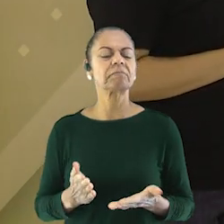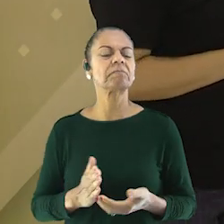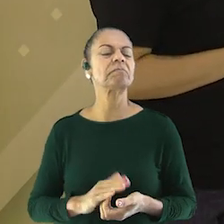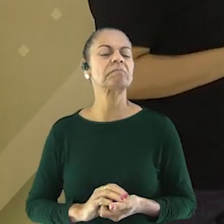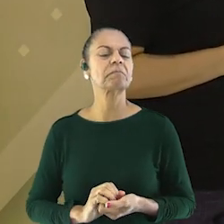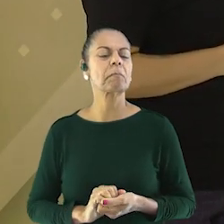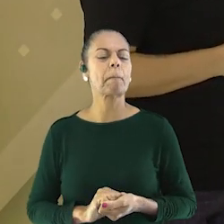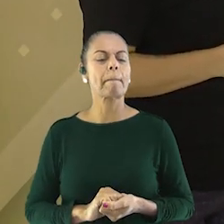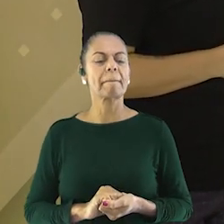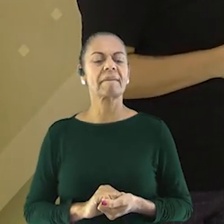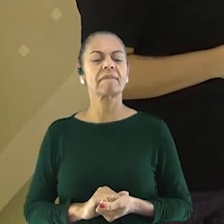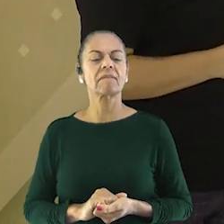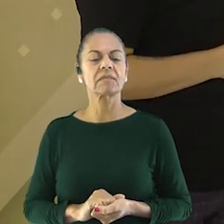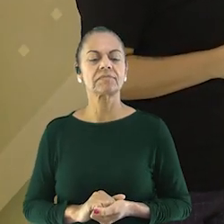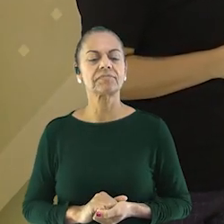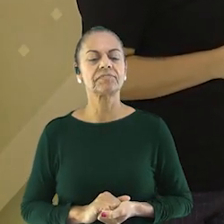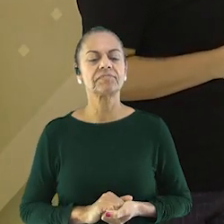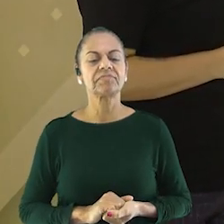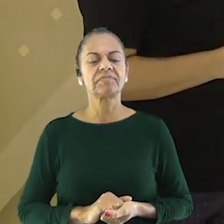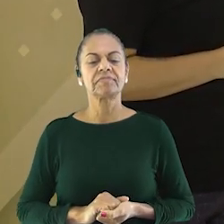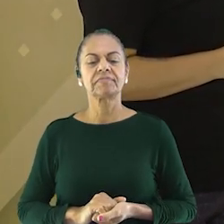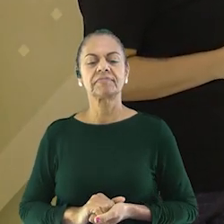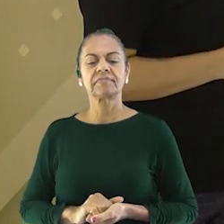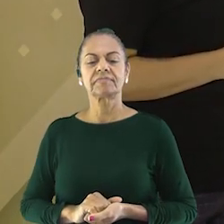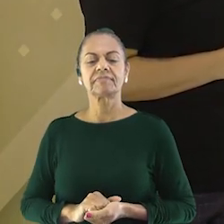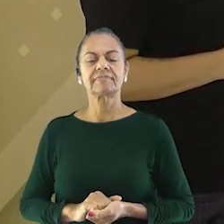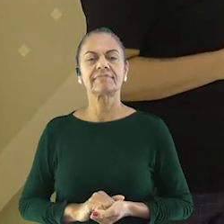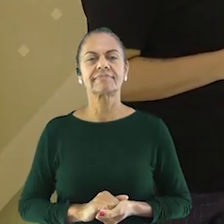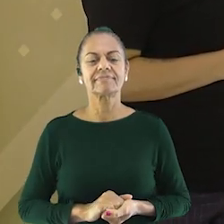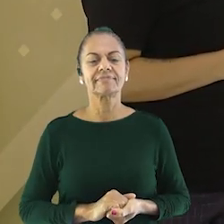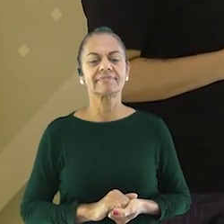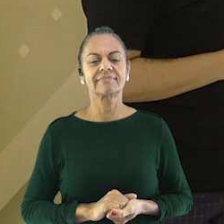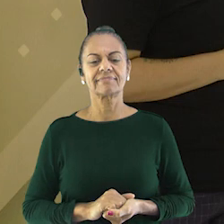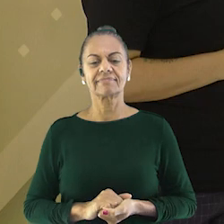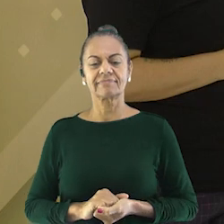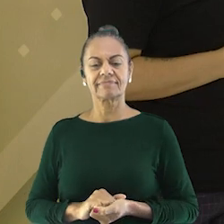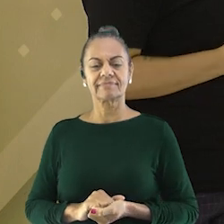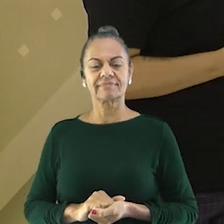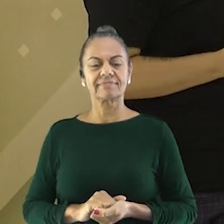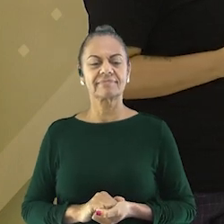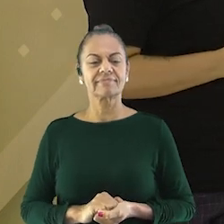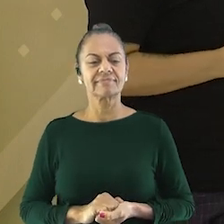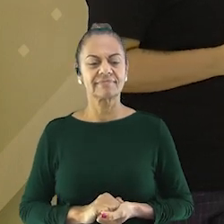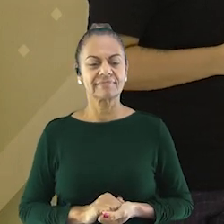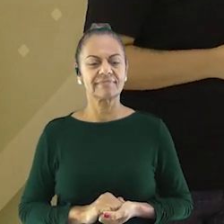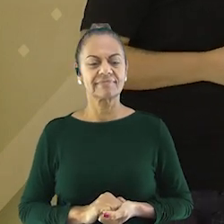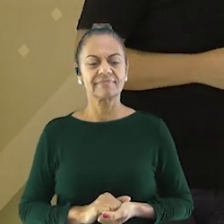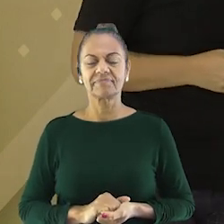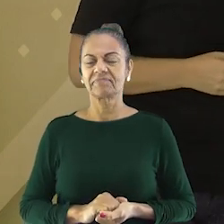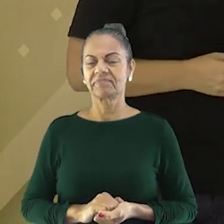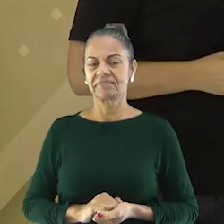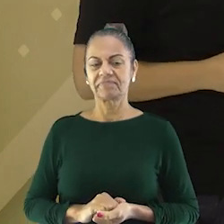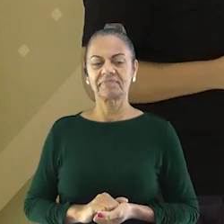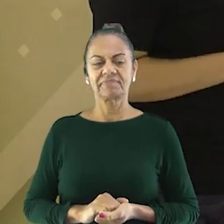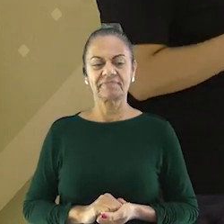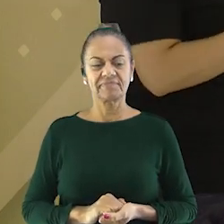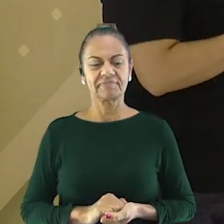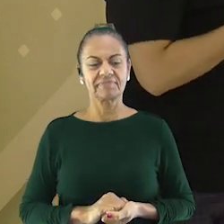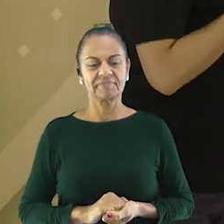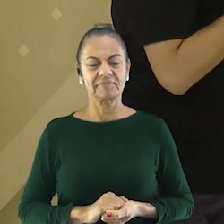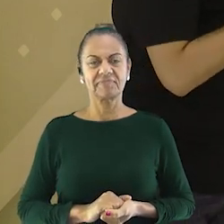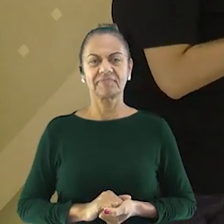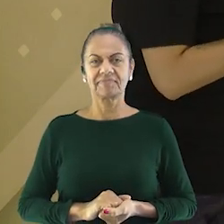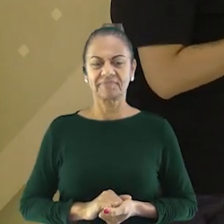Carol, which kind of music do you prefer? Rock or soul? I think rock is